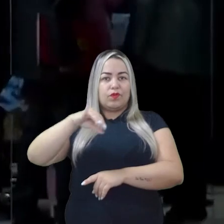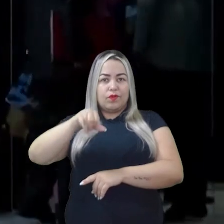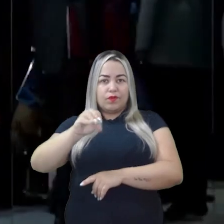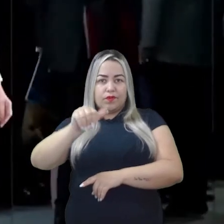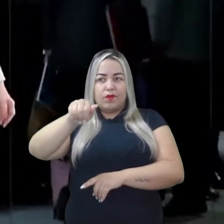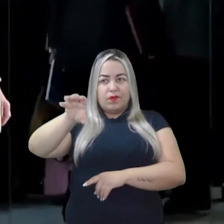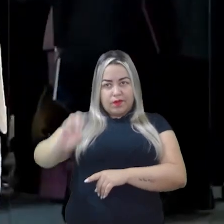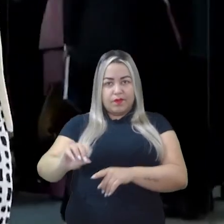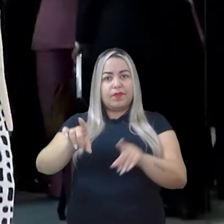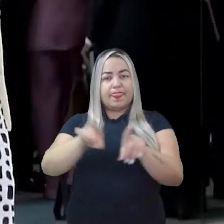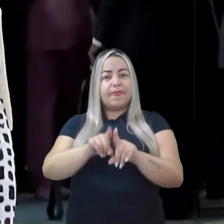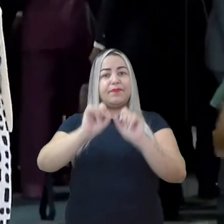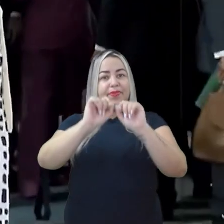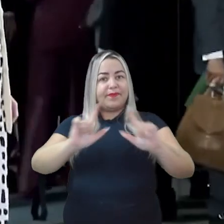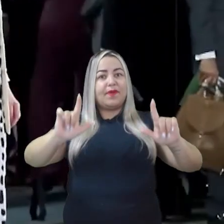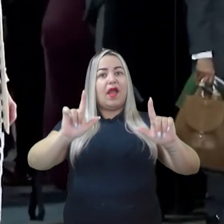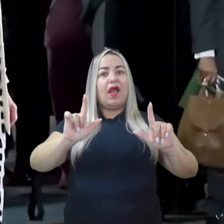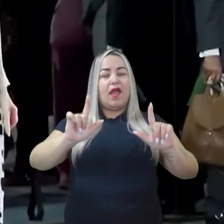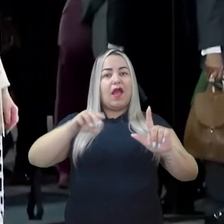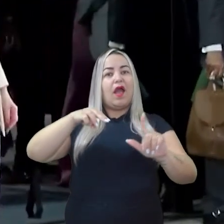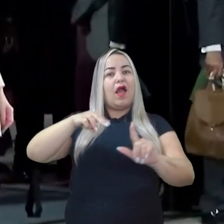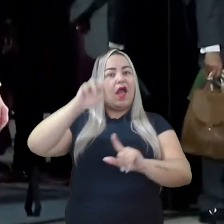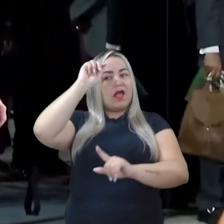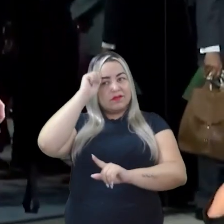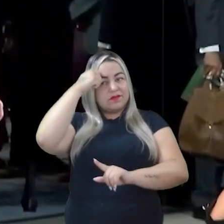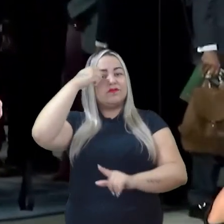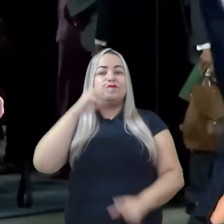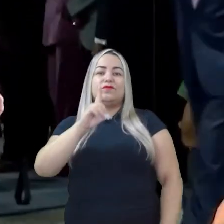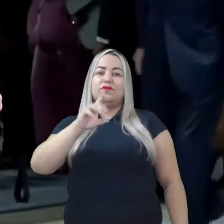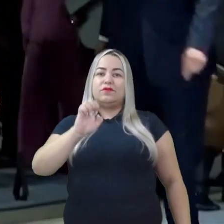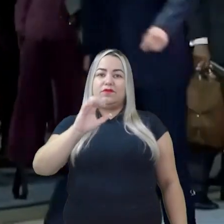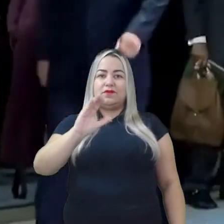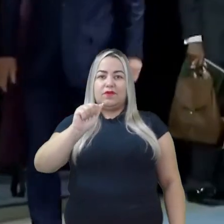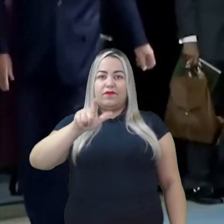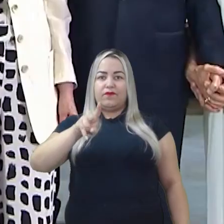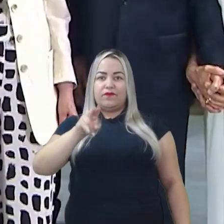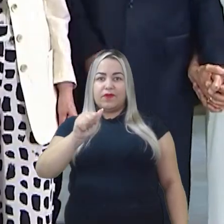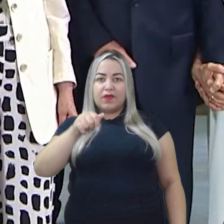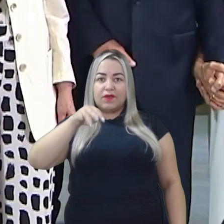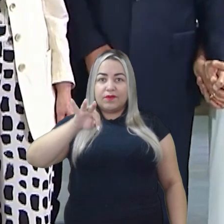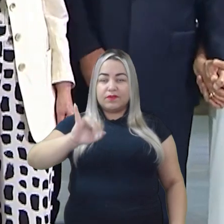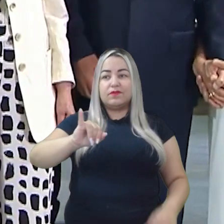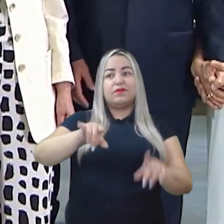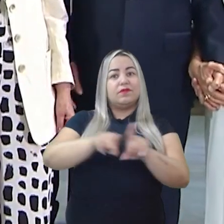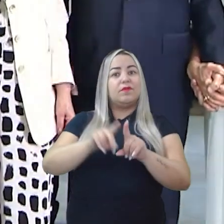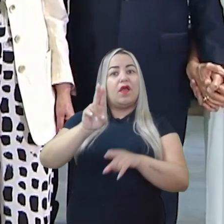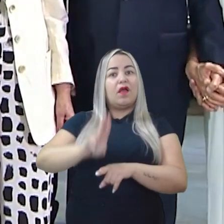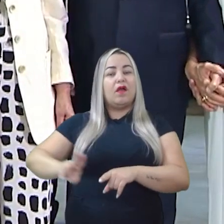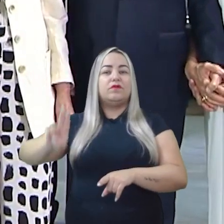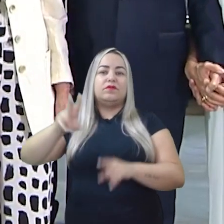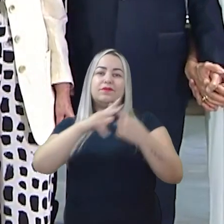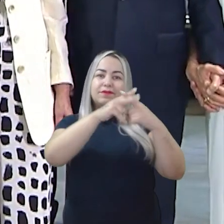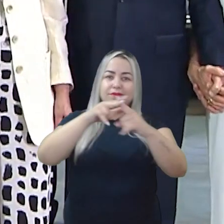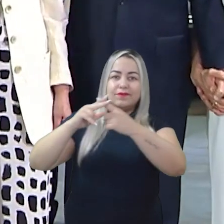VI. Outro destaque foi a apresentação do quadro As Mulatas, do artista Di Cavalcanti. A peça foi restaurada